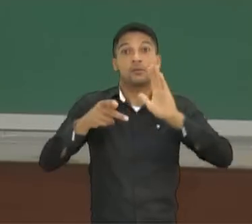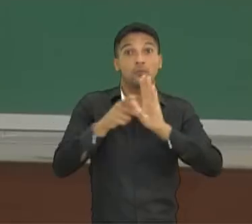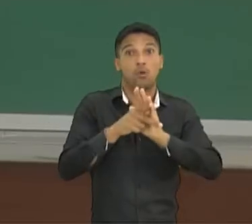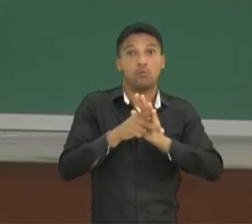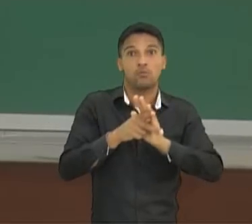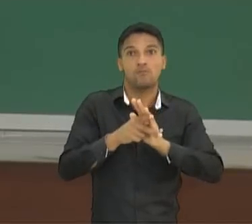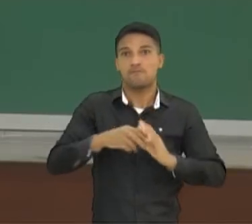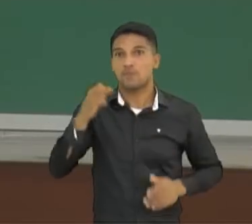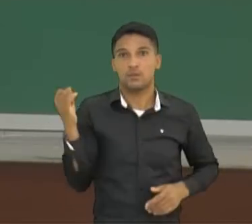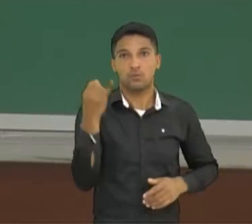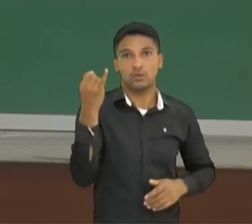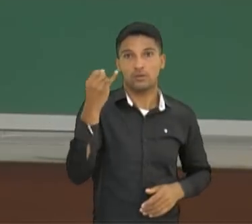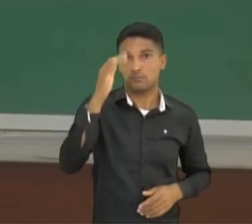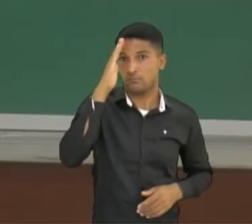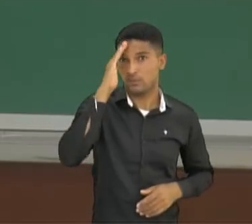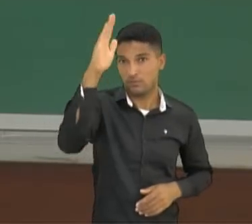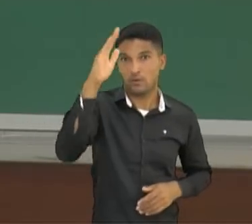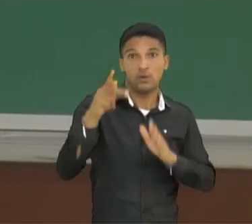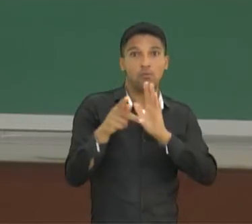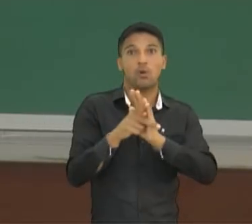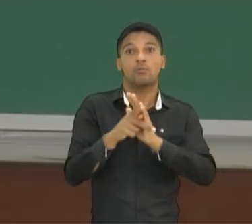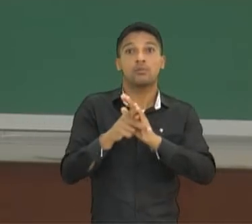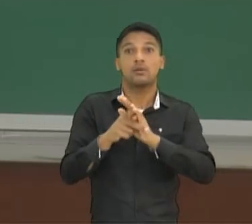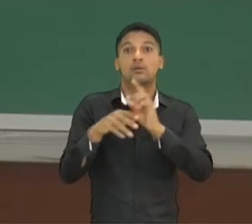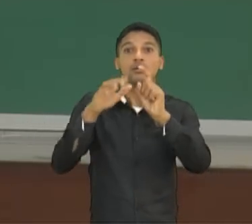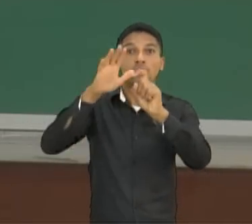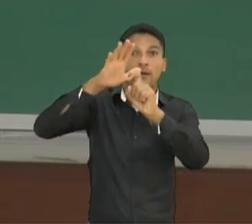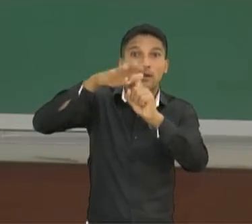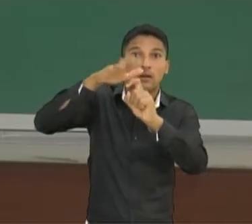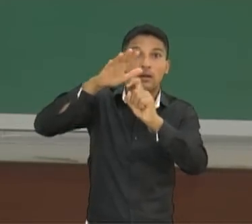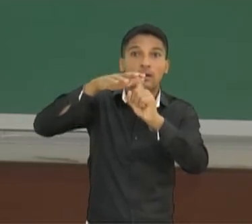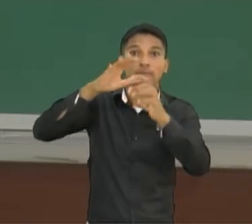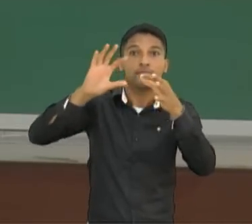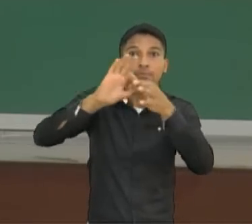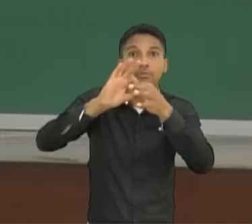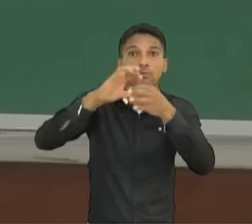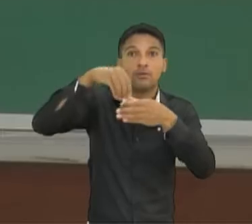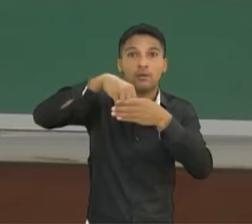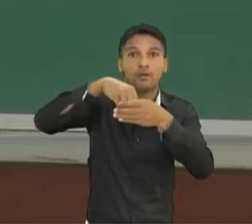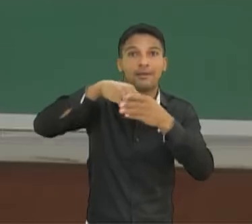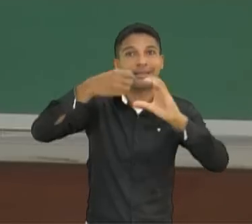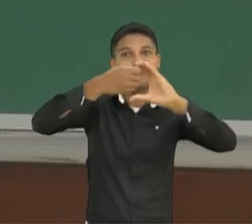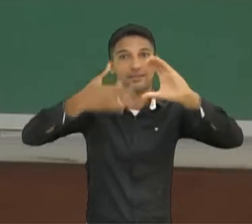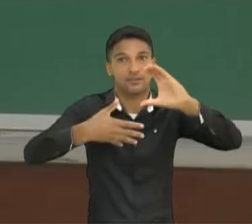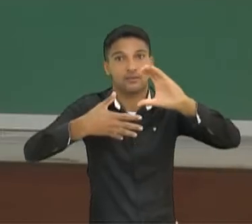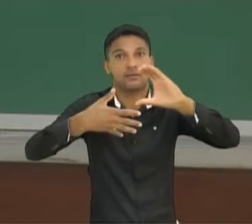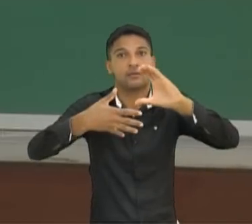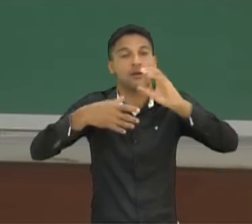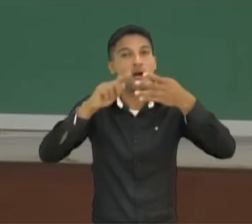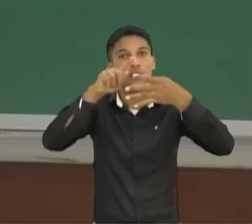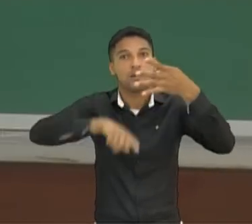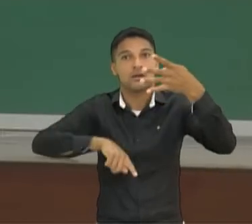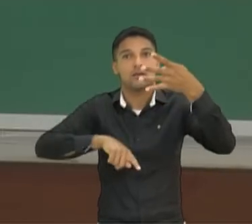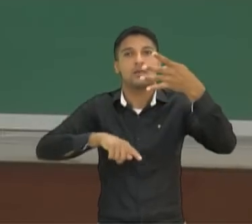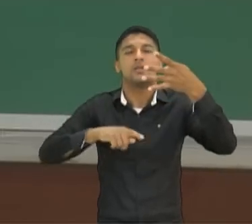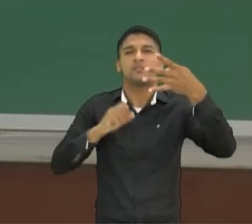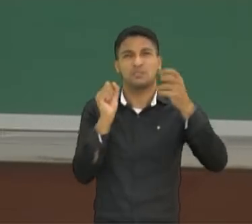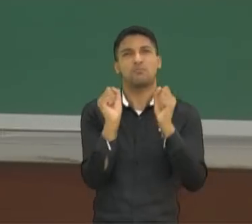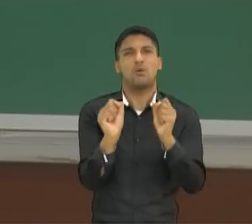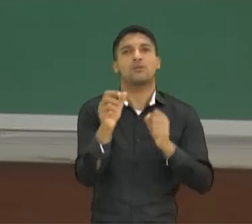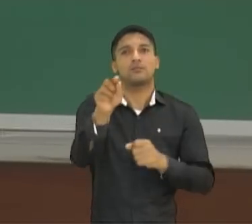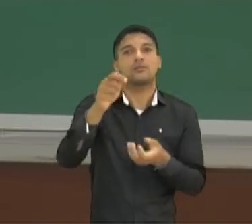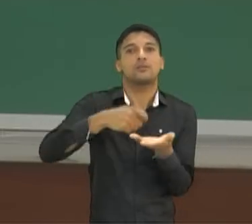conhecimento mítico, tá? Então, características do conhecimento mítico. Você pode colocar que ele é uma narrativa, ele